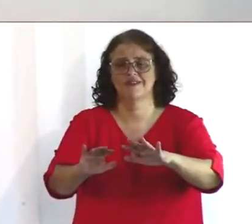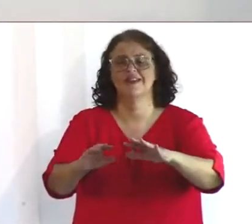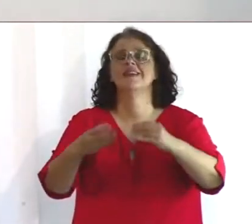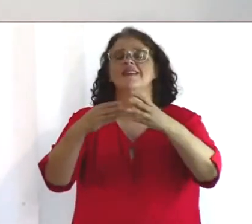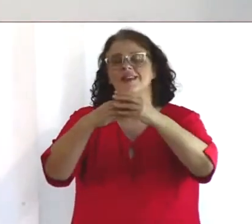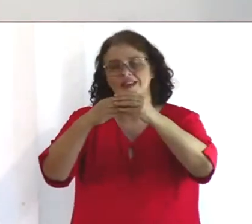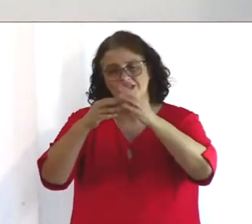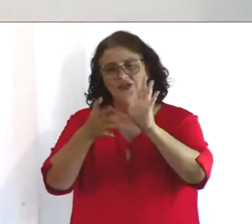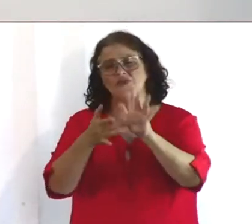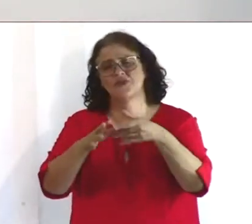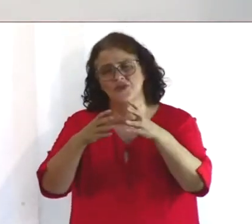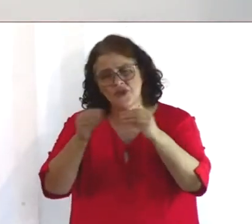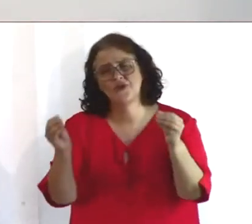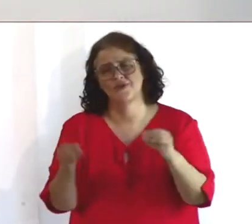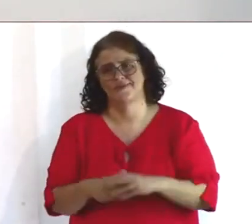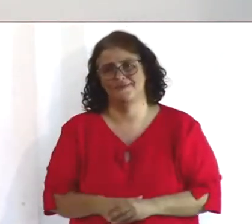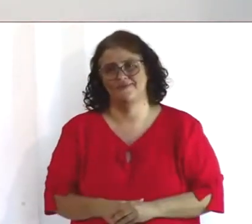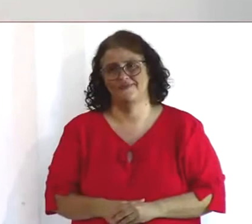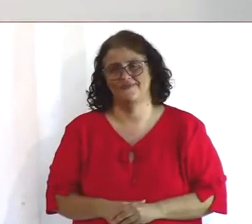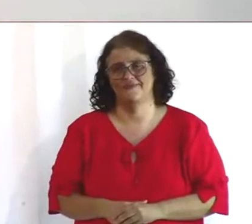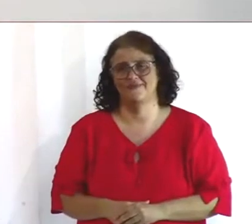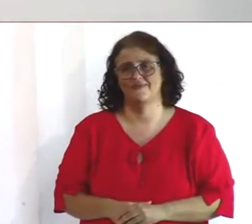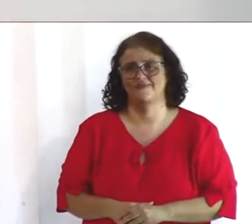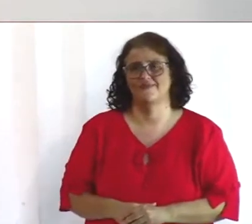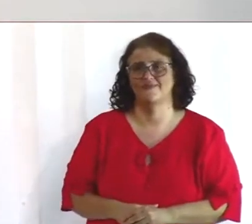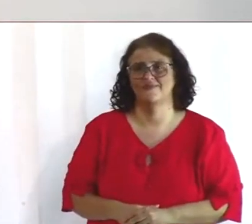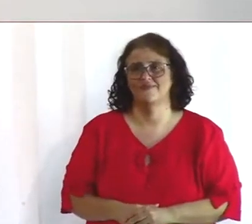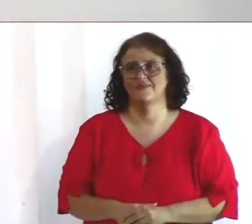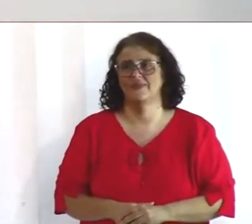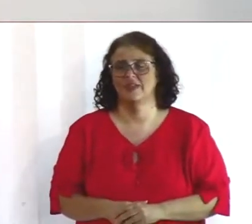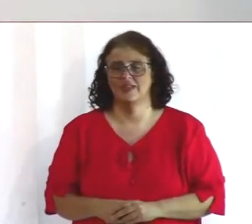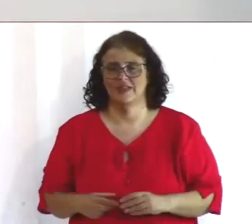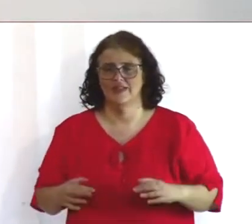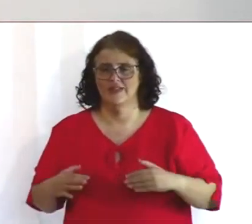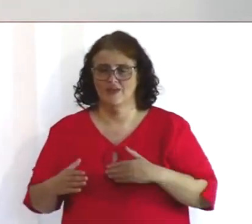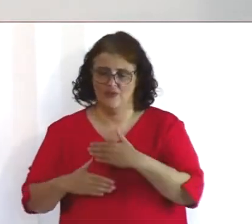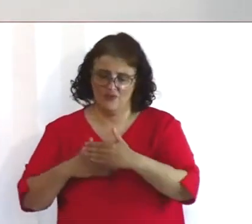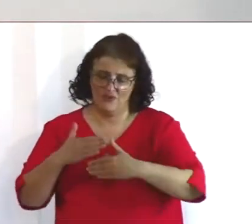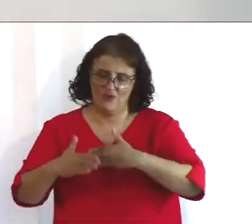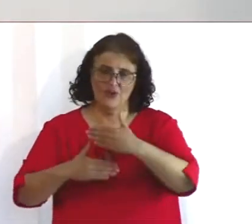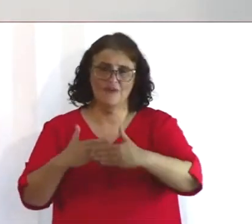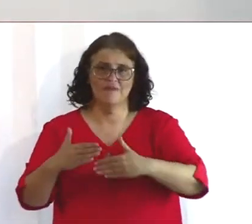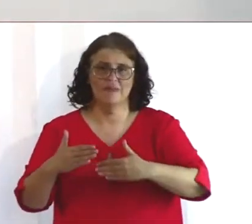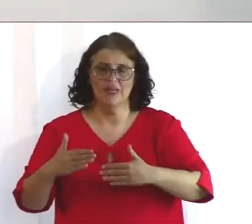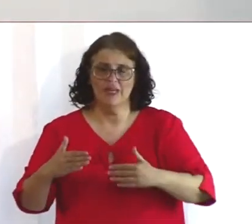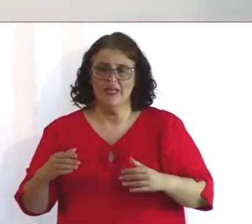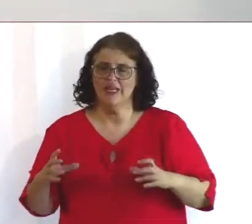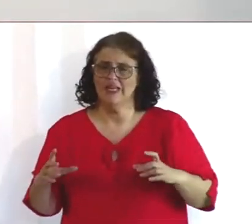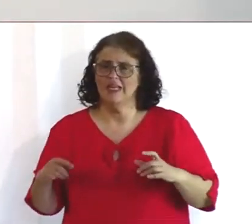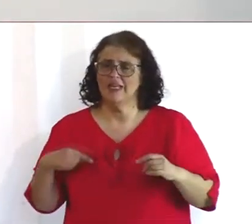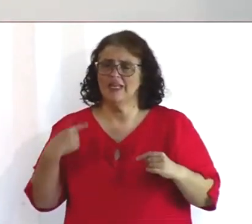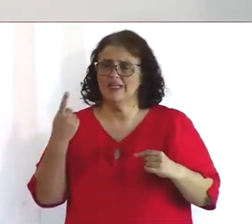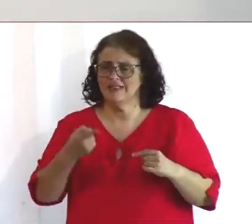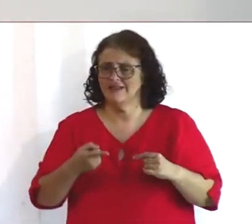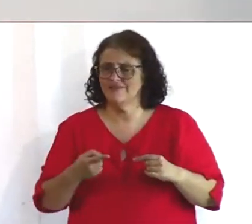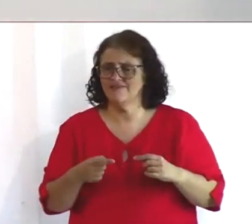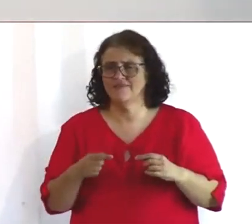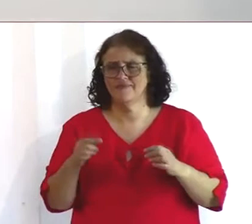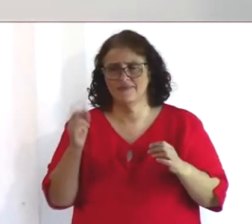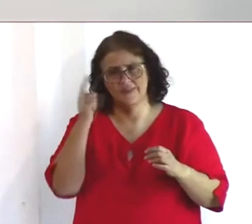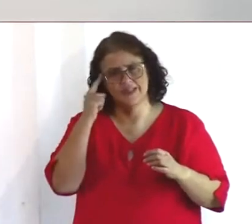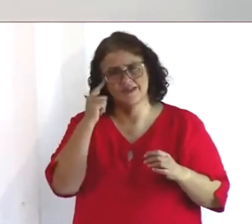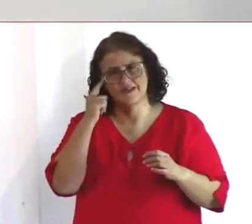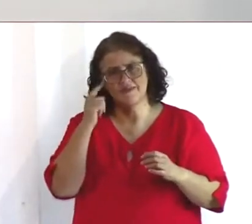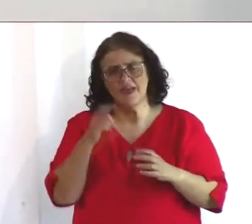de enfermidades. O fato central da passagem não é a cura. Até agora estou falando